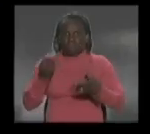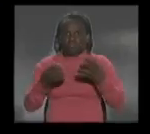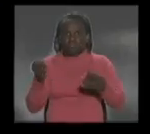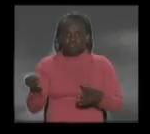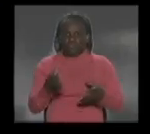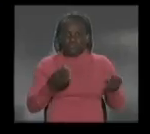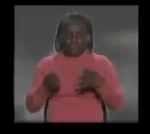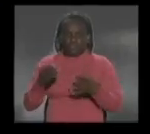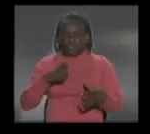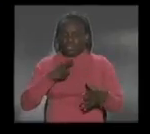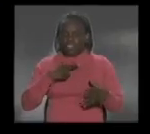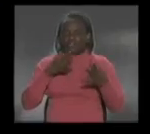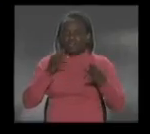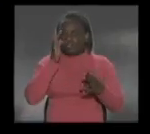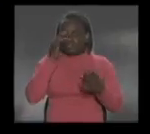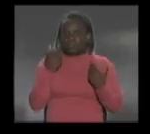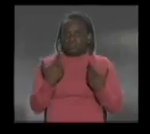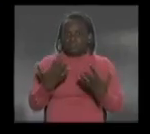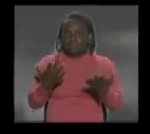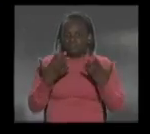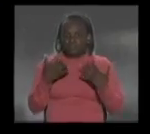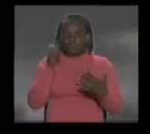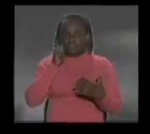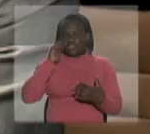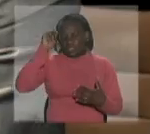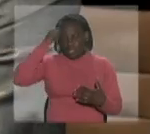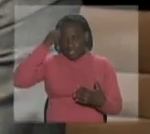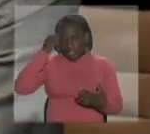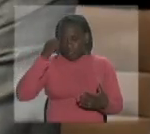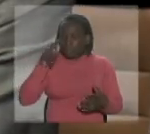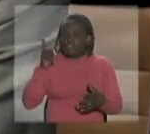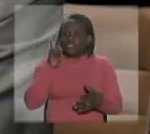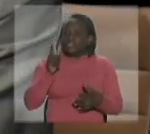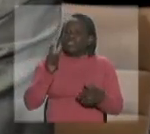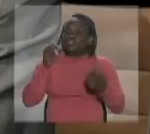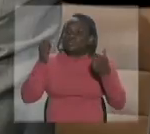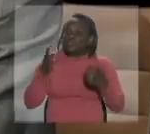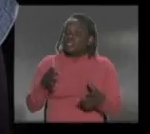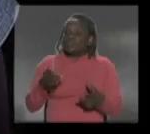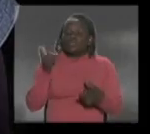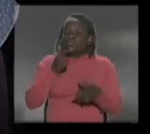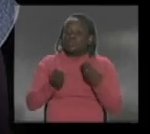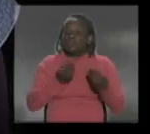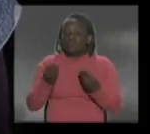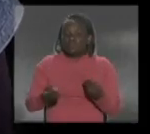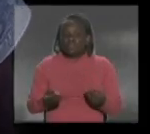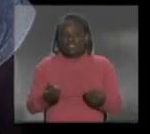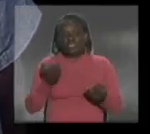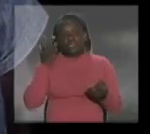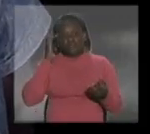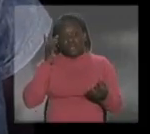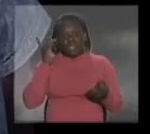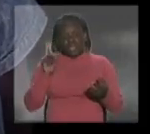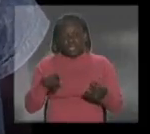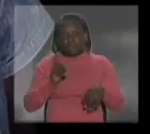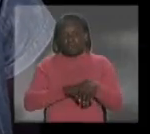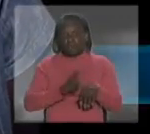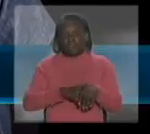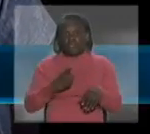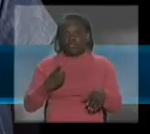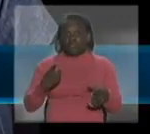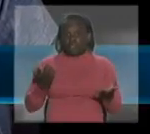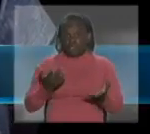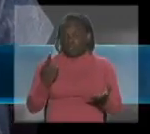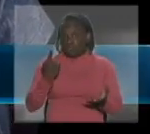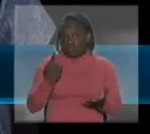uma primavera feminina negra nesse sentido. A que você atribui a isso? Né? Eu acho que a gente está vivendo esse momento único, que